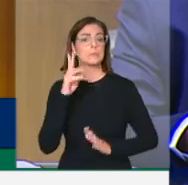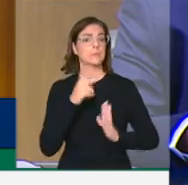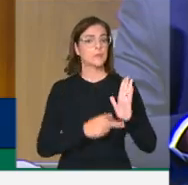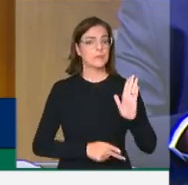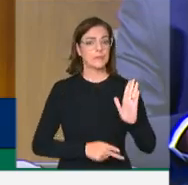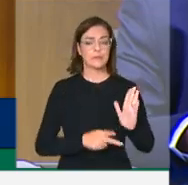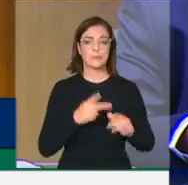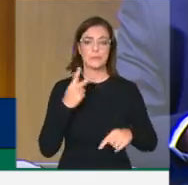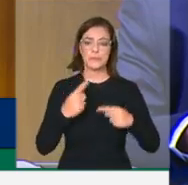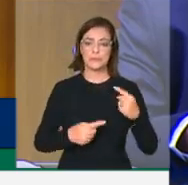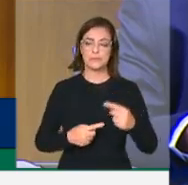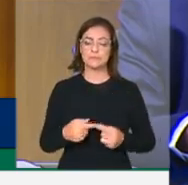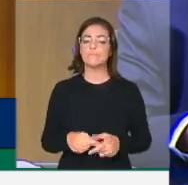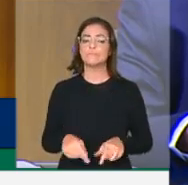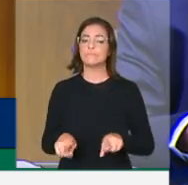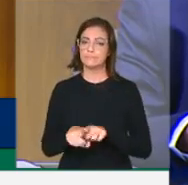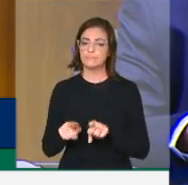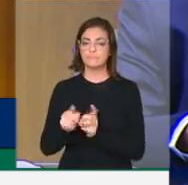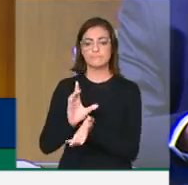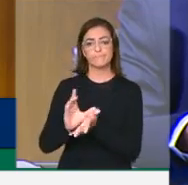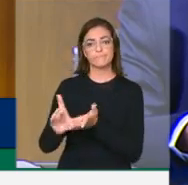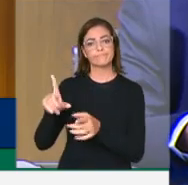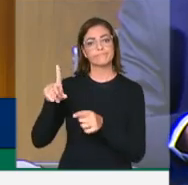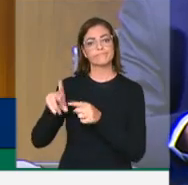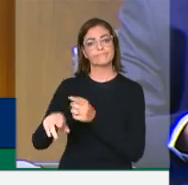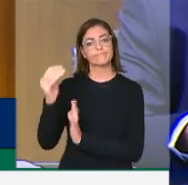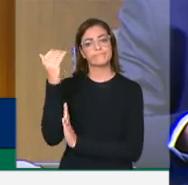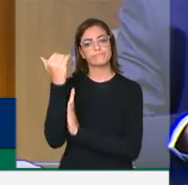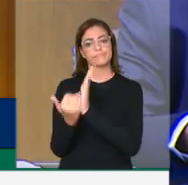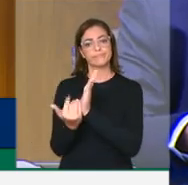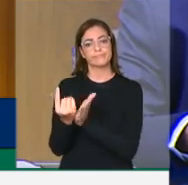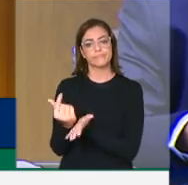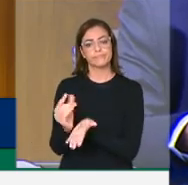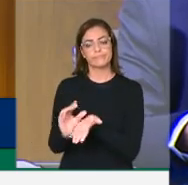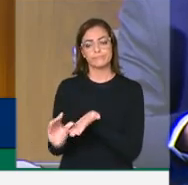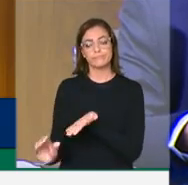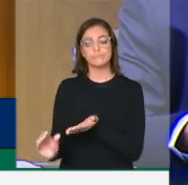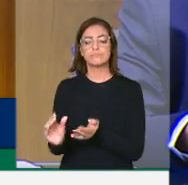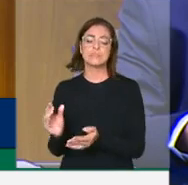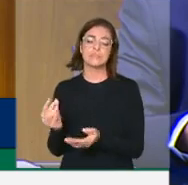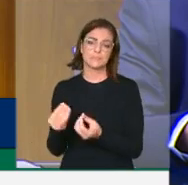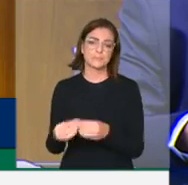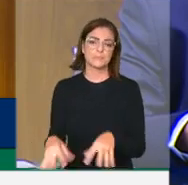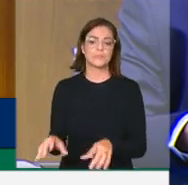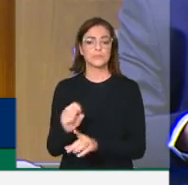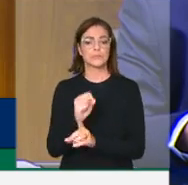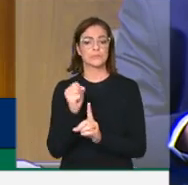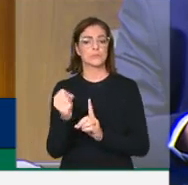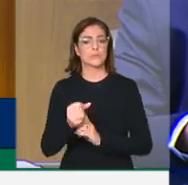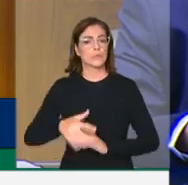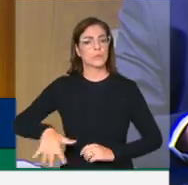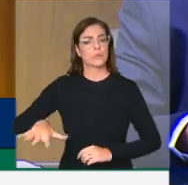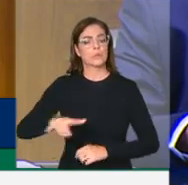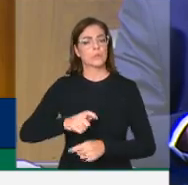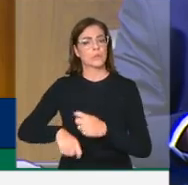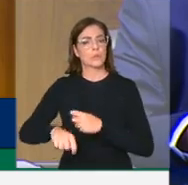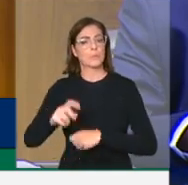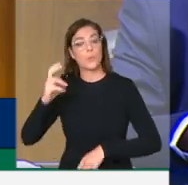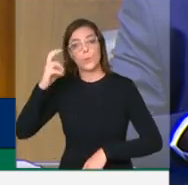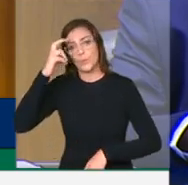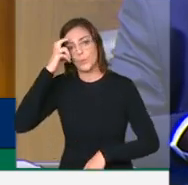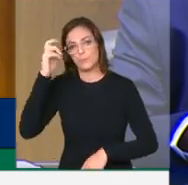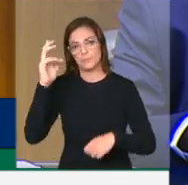o drástico corte orçamentário que compromete o desenvolvimento socioeconômico do setor cultural em todo o